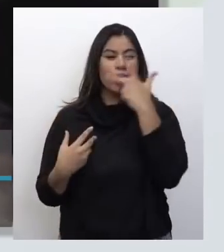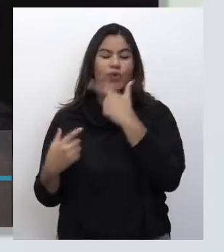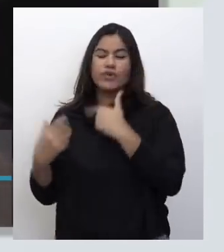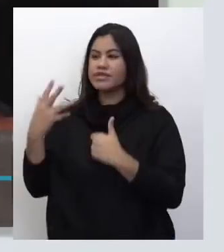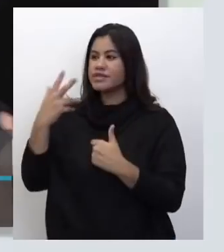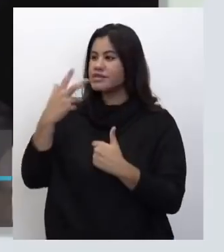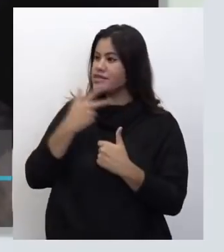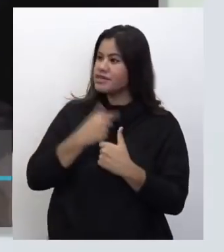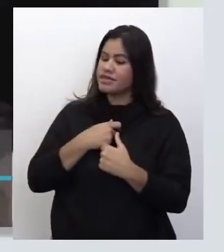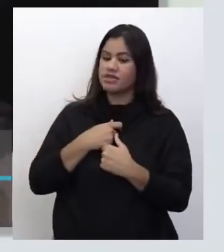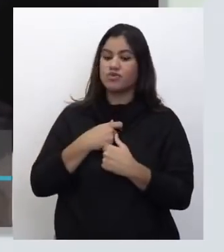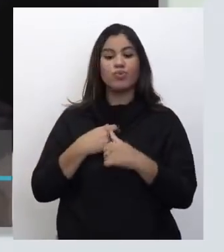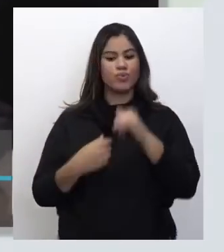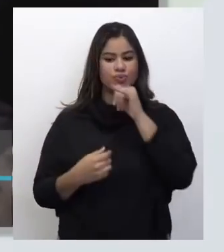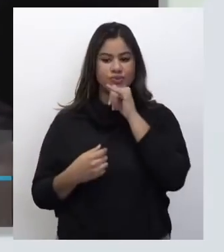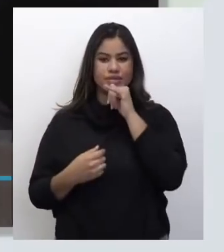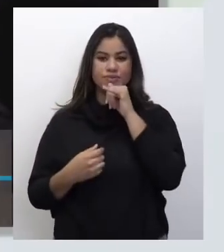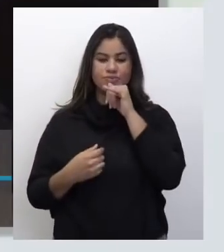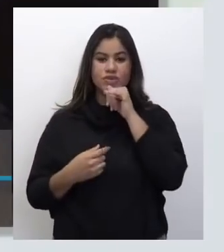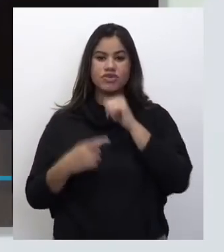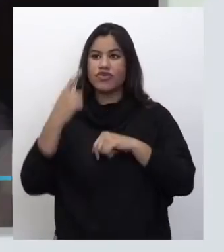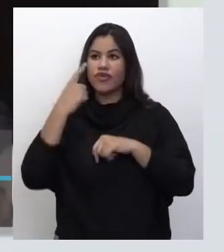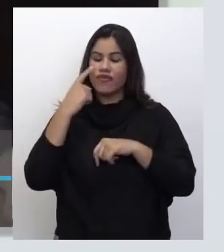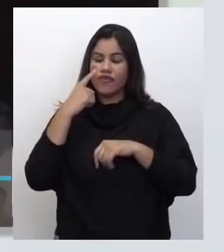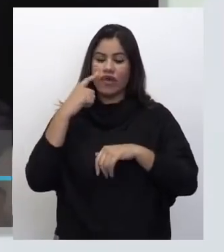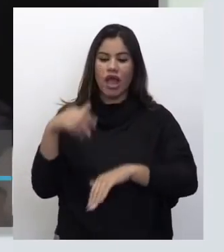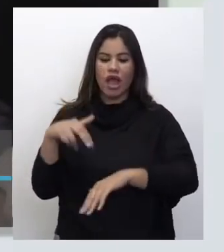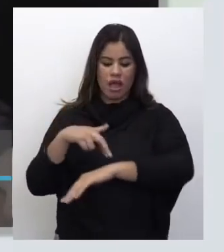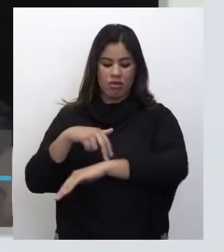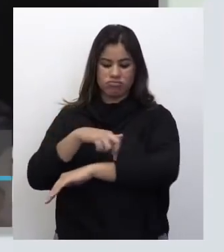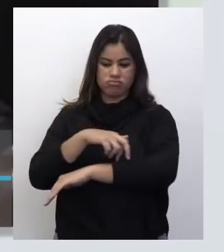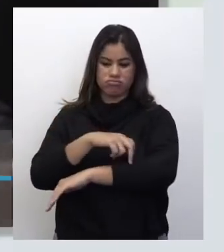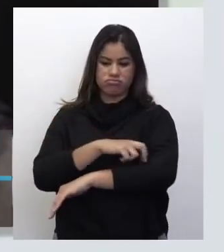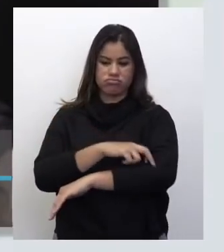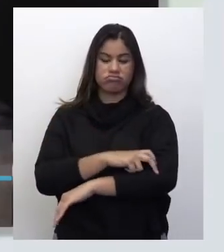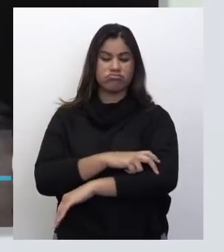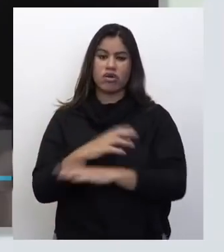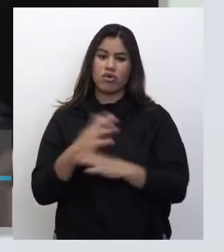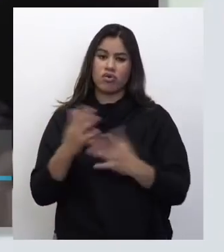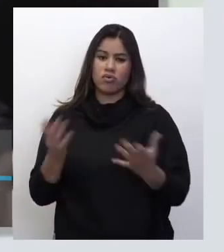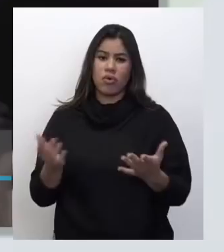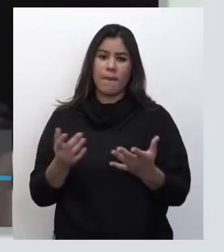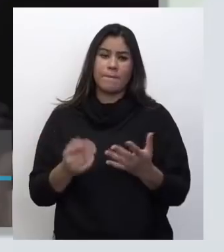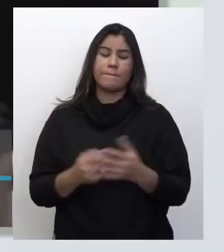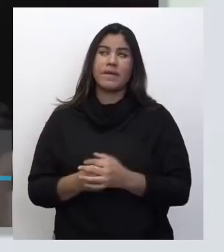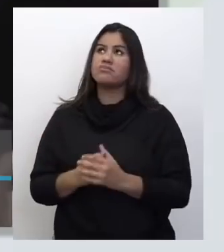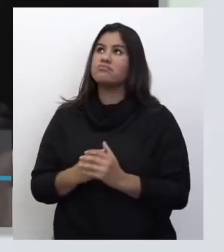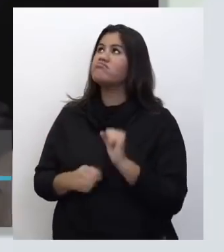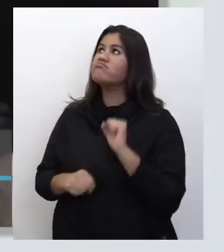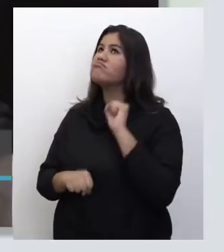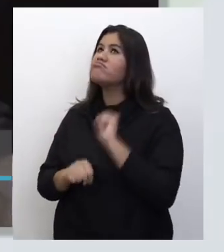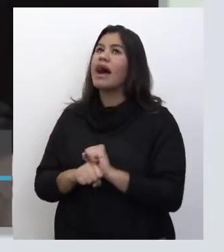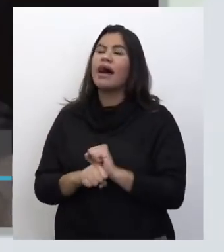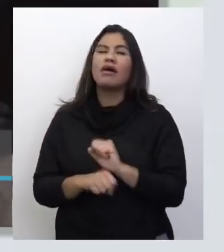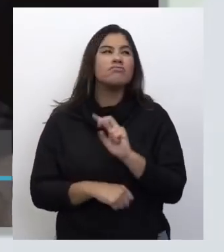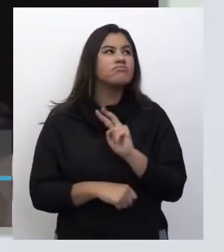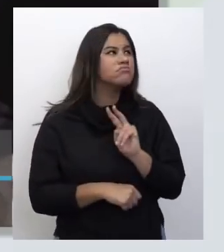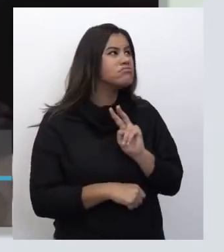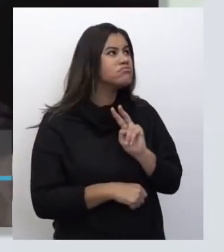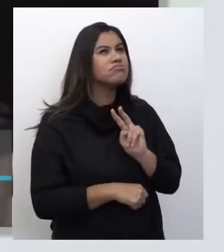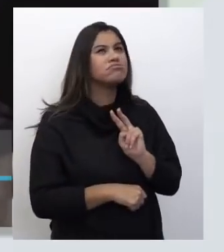que a gente vê as calçadas e as ruas apenas como locais de passagem, não de esperar, de contemplar. E isso